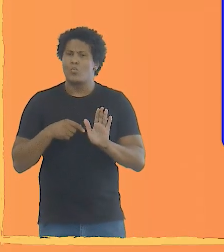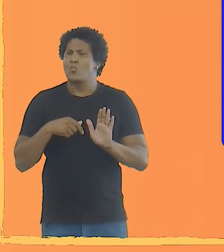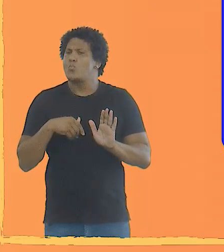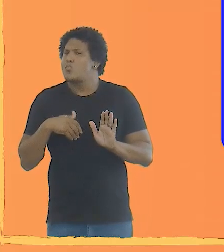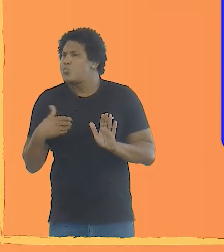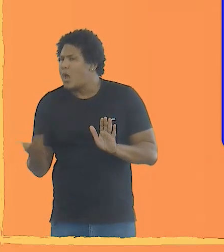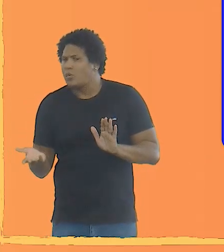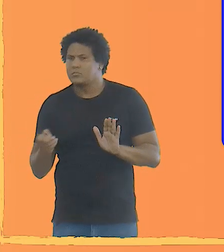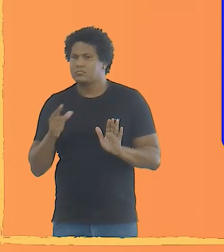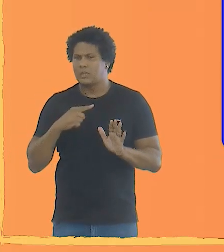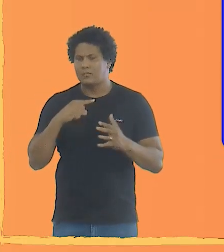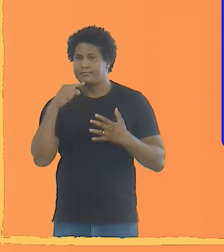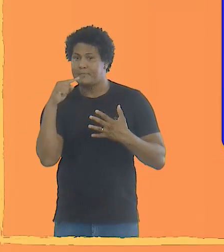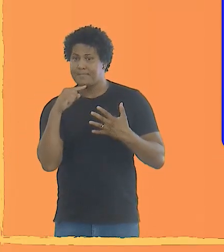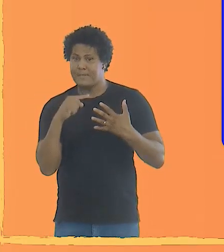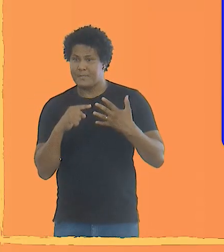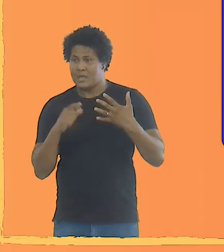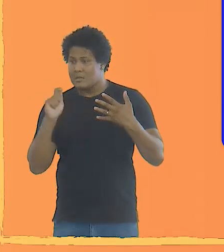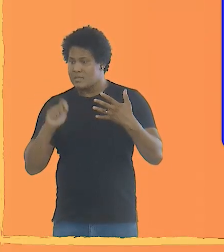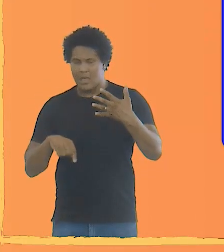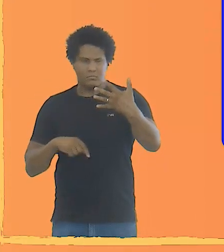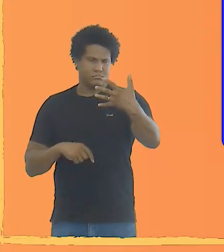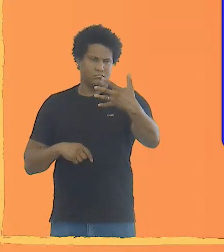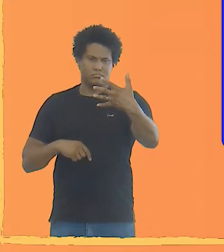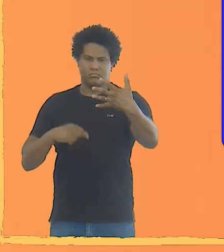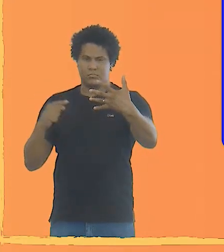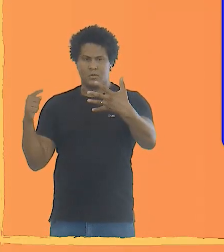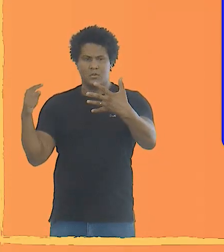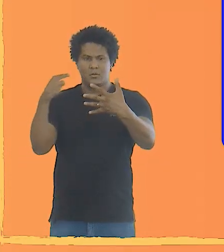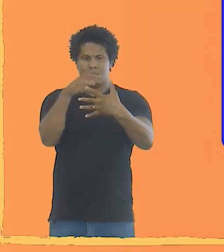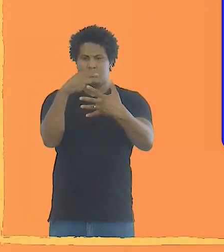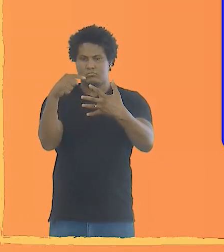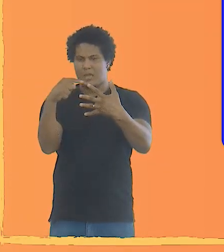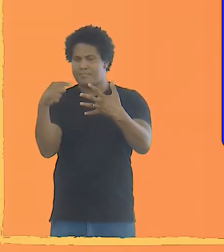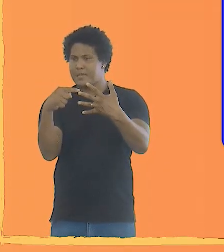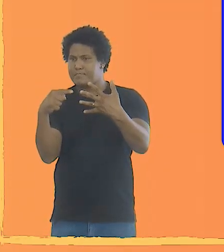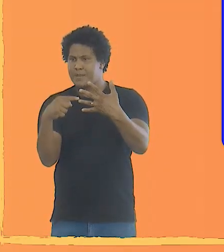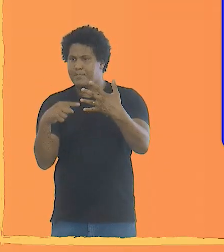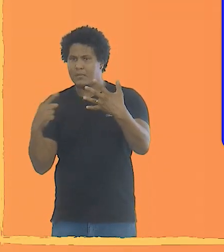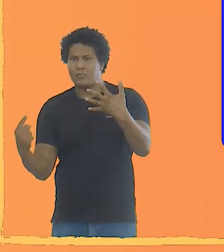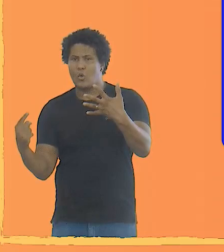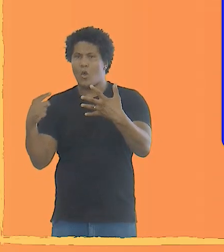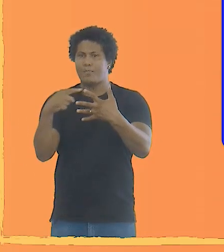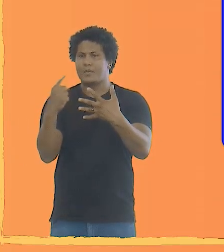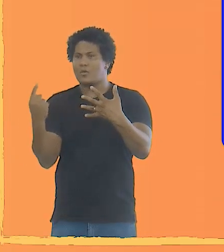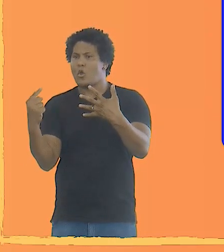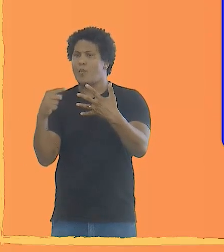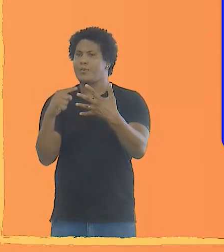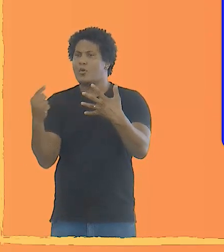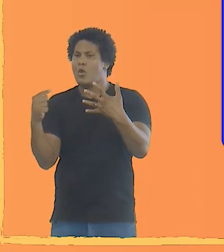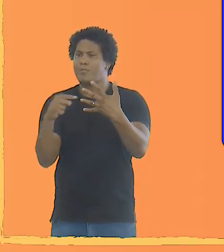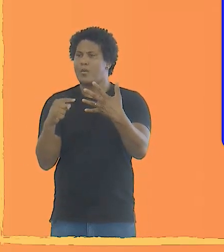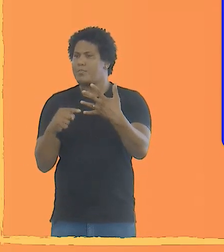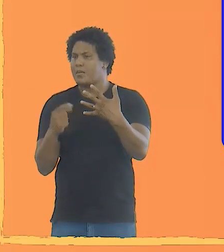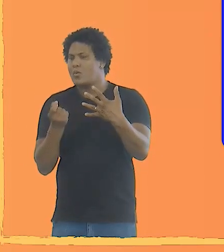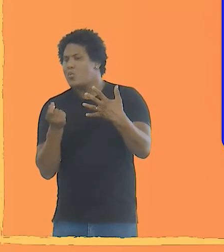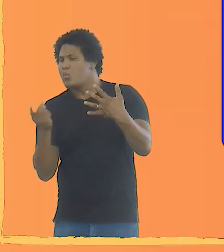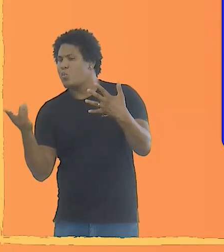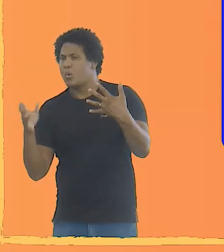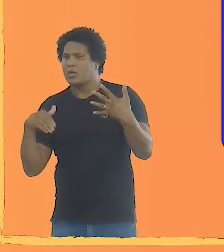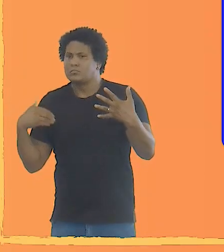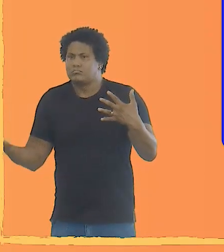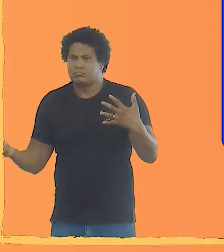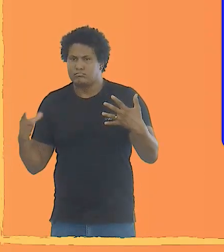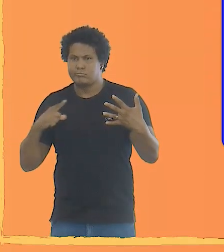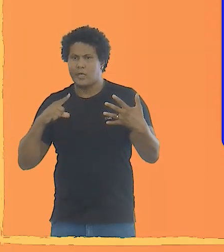tenho para cada uma delas. Quantas opções eu tenho para escolher a calça? Quantas opções eu tenho que escolher para a camisa? Quantas opções eu tenho para o tênis?